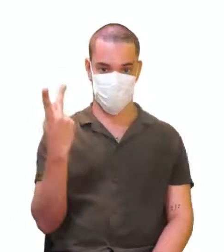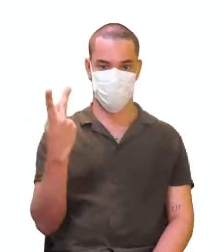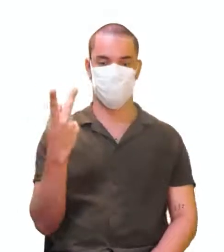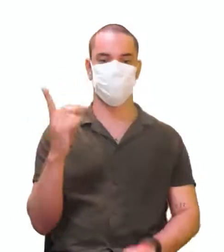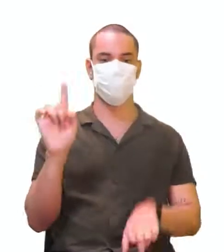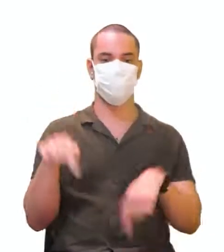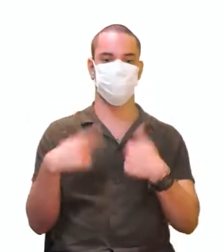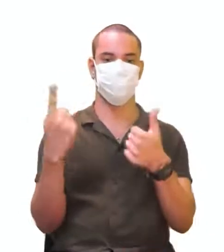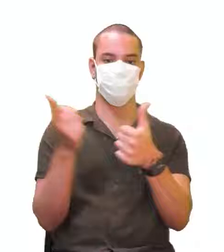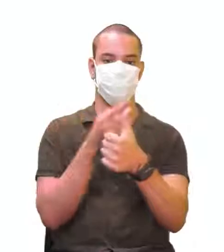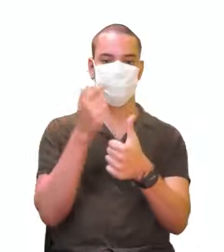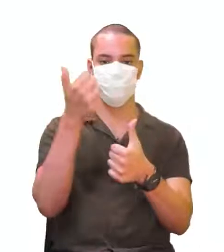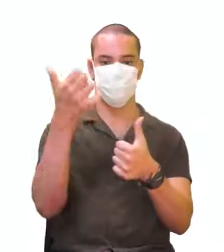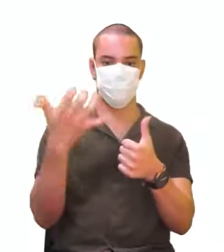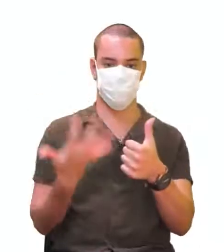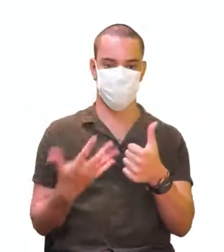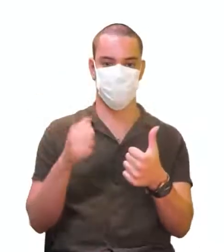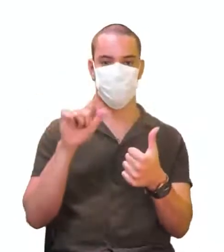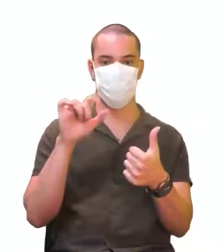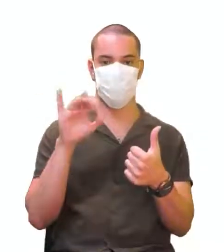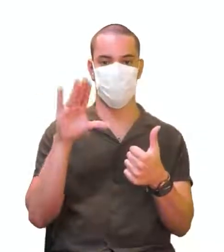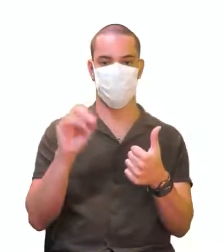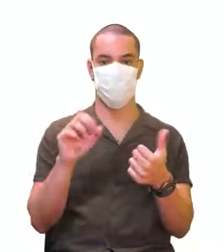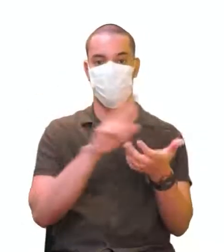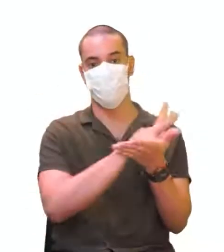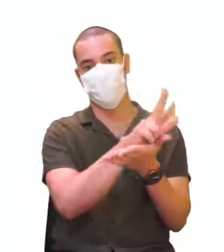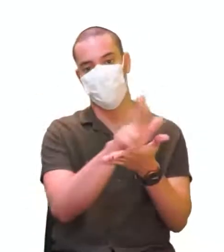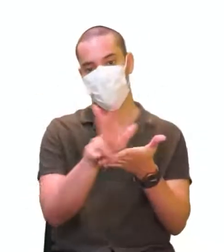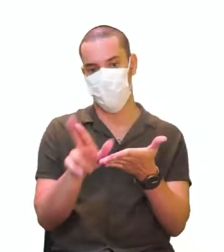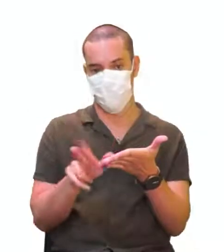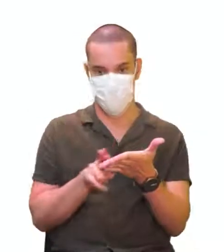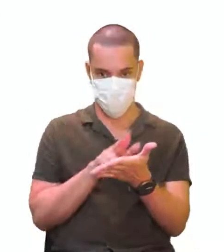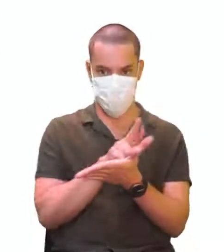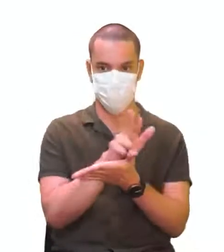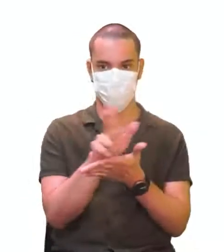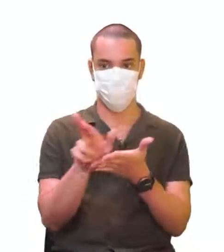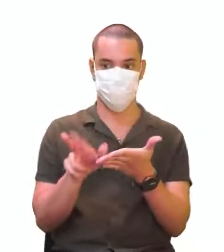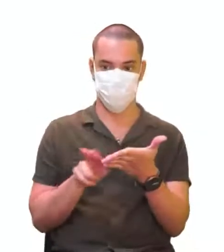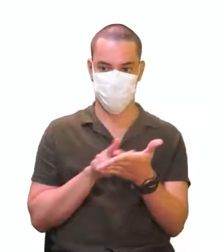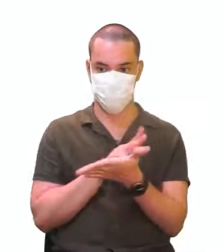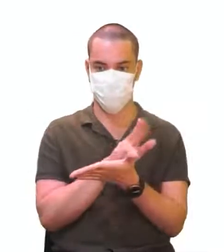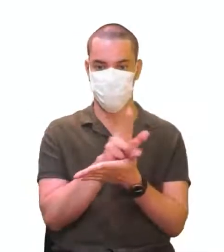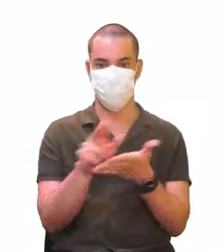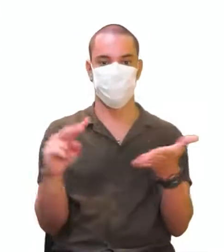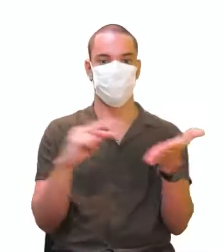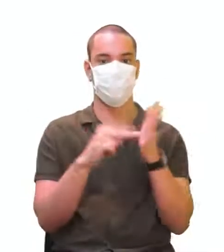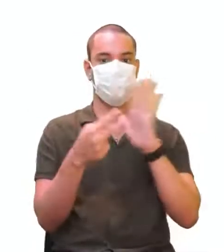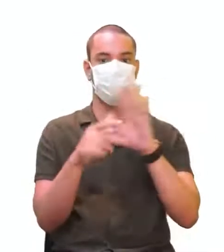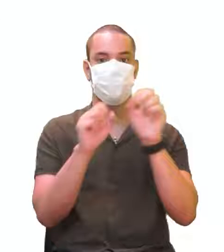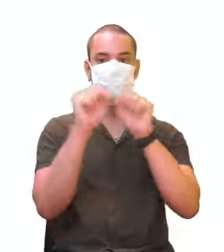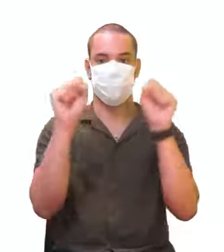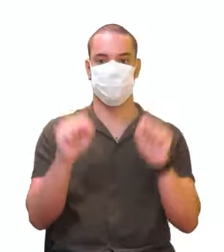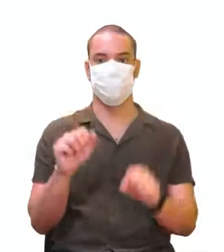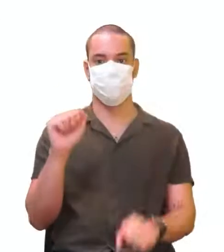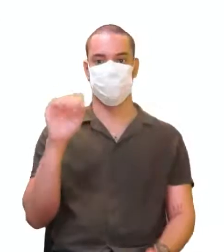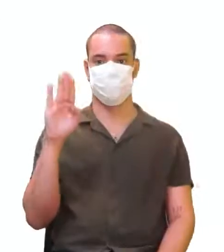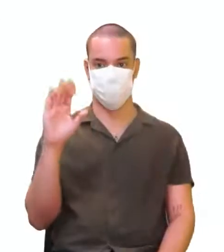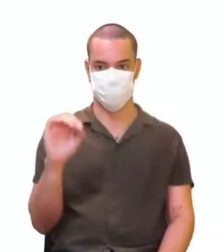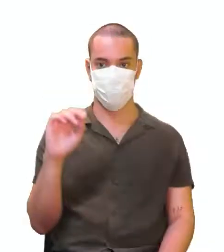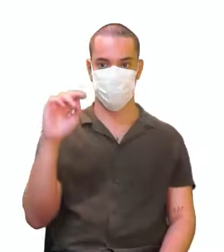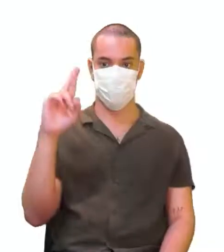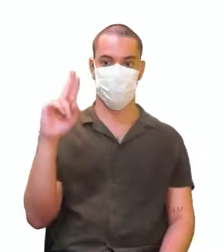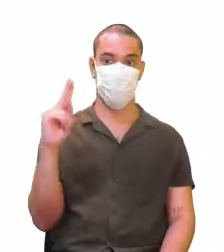falar primeiramente sobre a questão desses alelos múltiplos, né, ou polialelia, que é justamente o que o sistema ABO e o RH